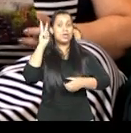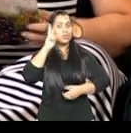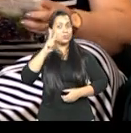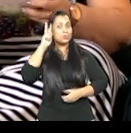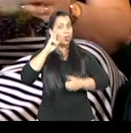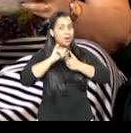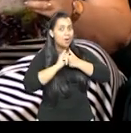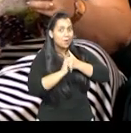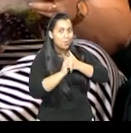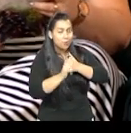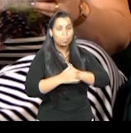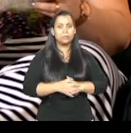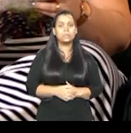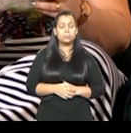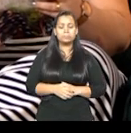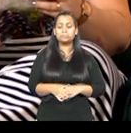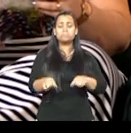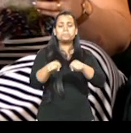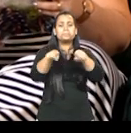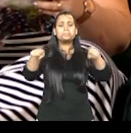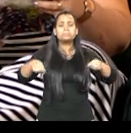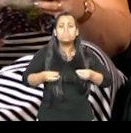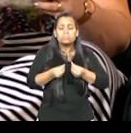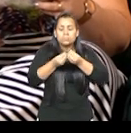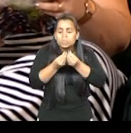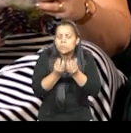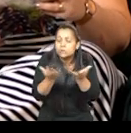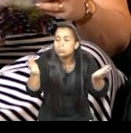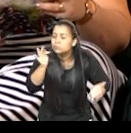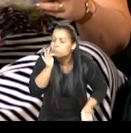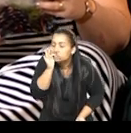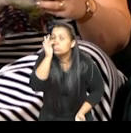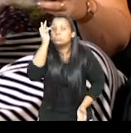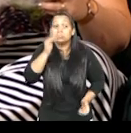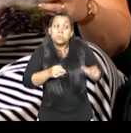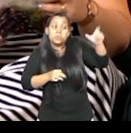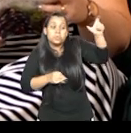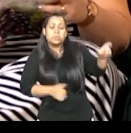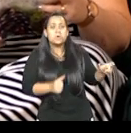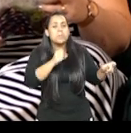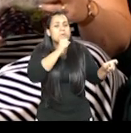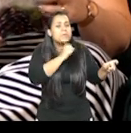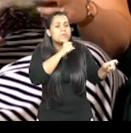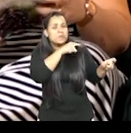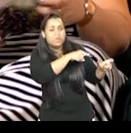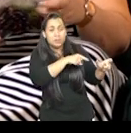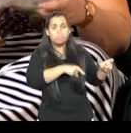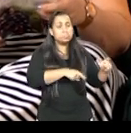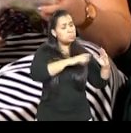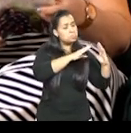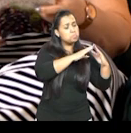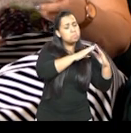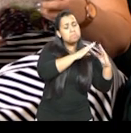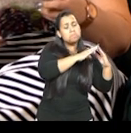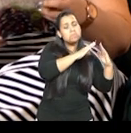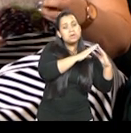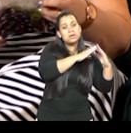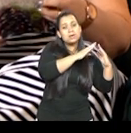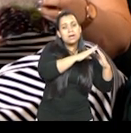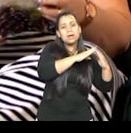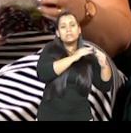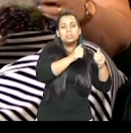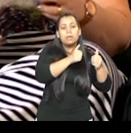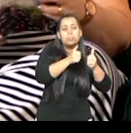O Jardim do Velhinho. Era uma vez um velhinho simpático que morava numa casa cercada de